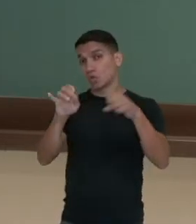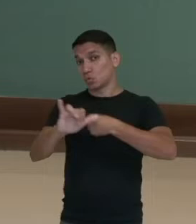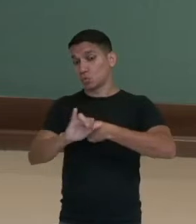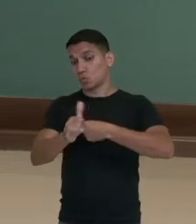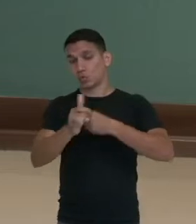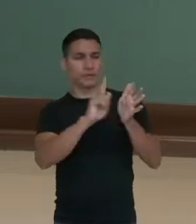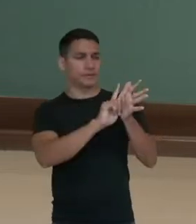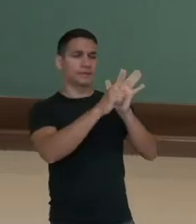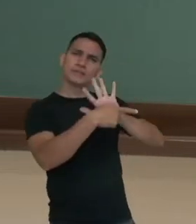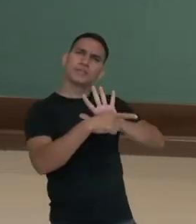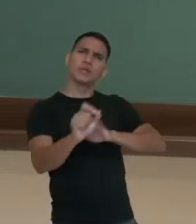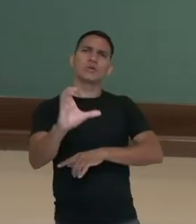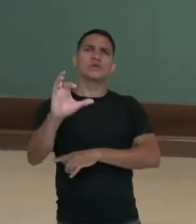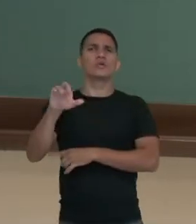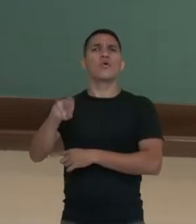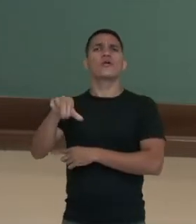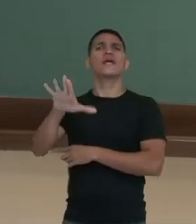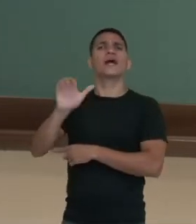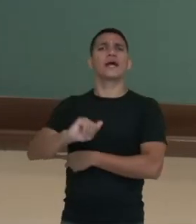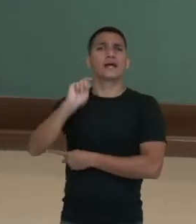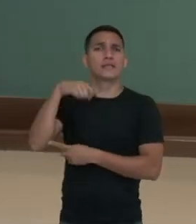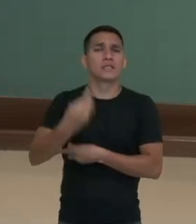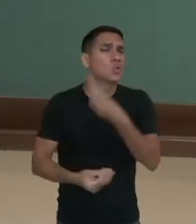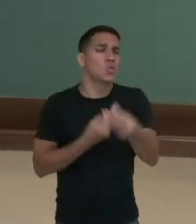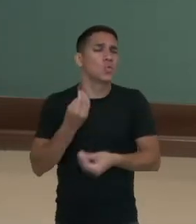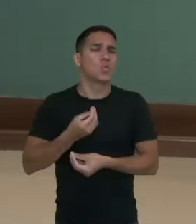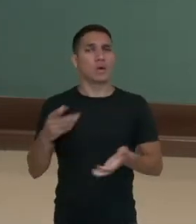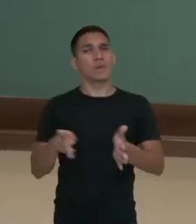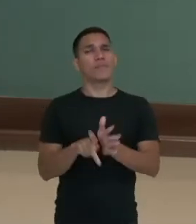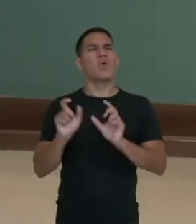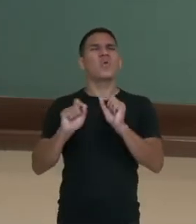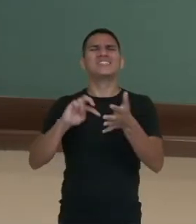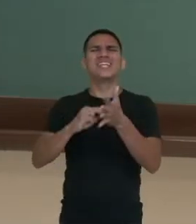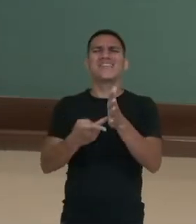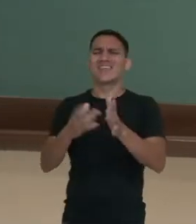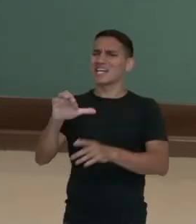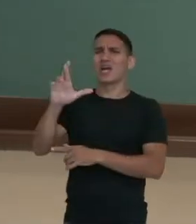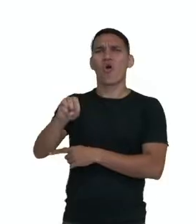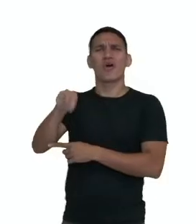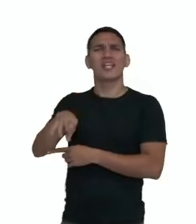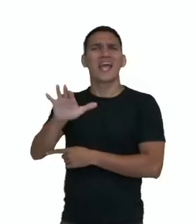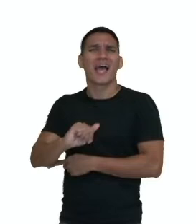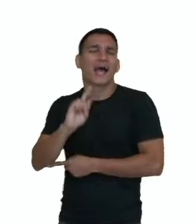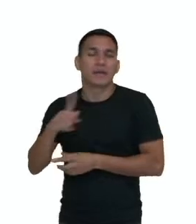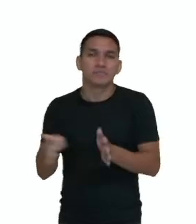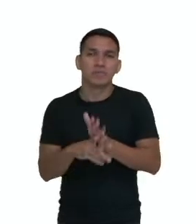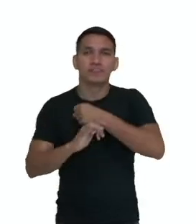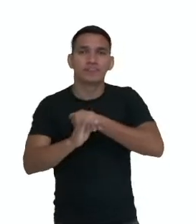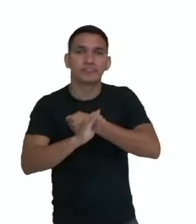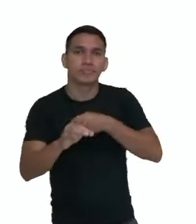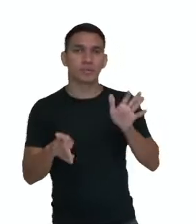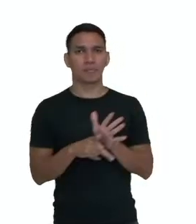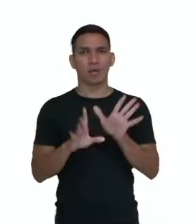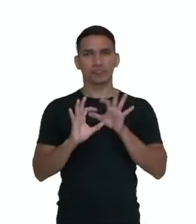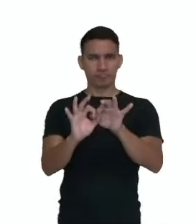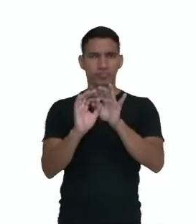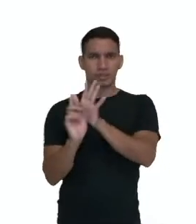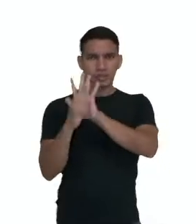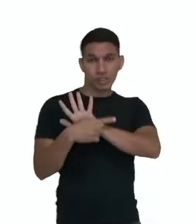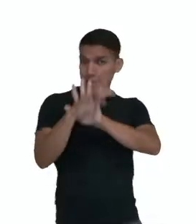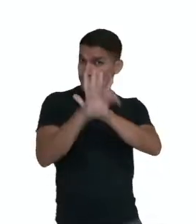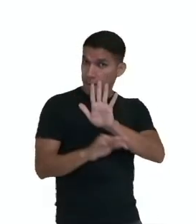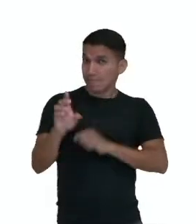Sobre o gênero crônica, vamos falar então, né? O que é a crônica? É um gênero textual, né?